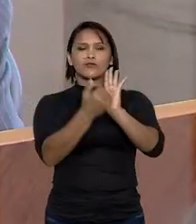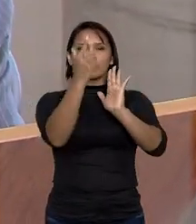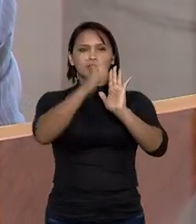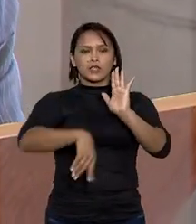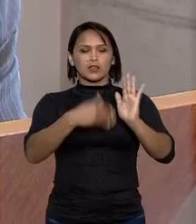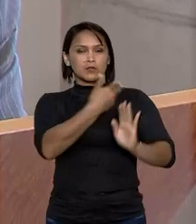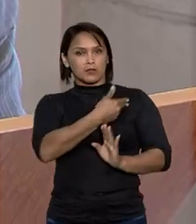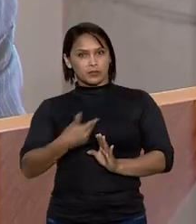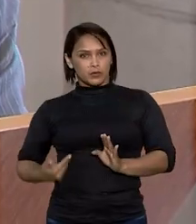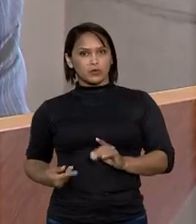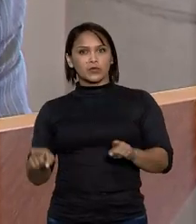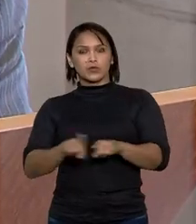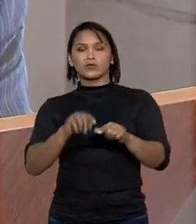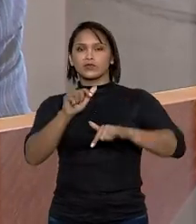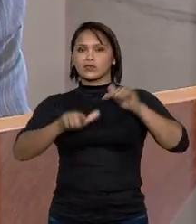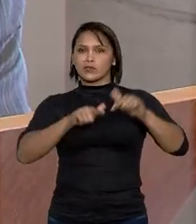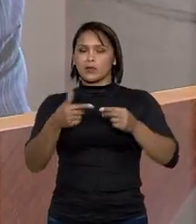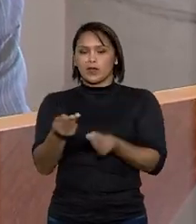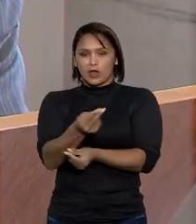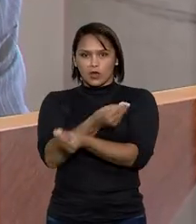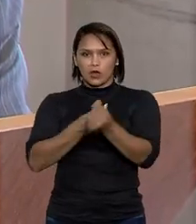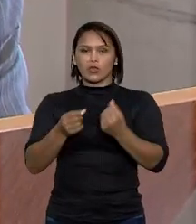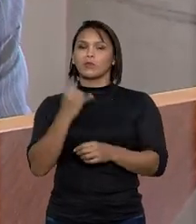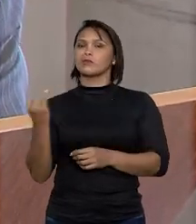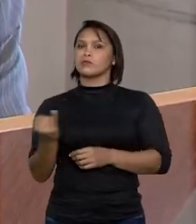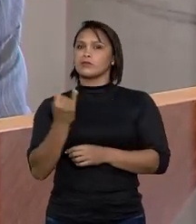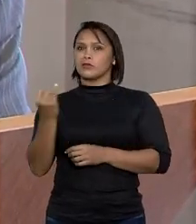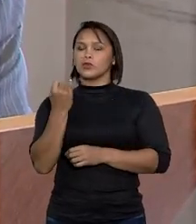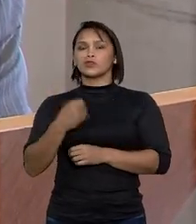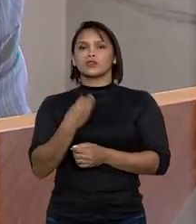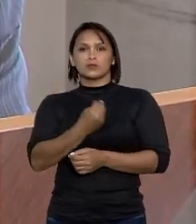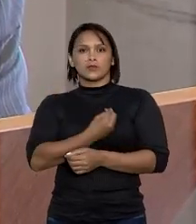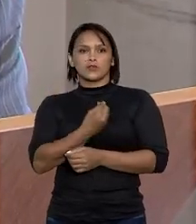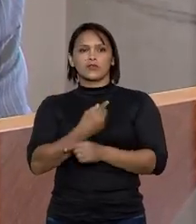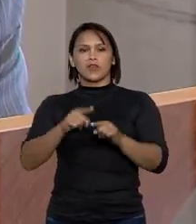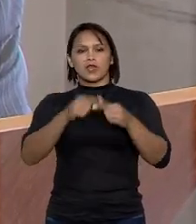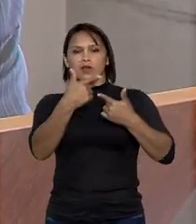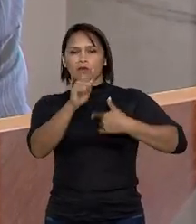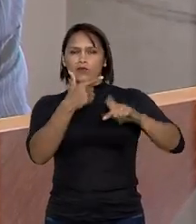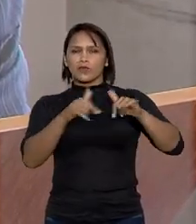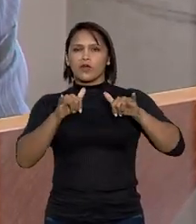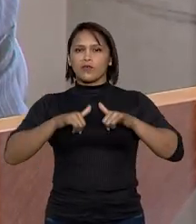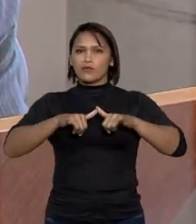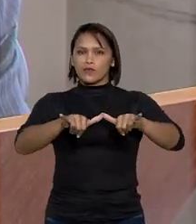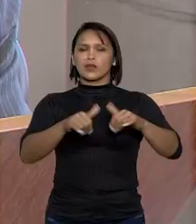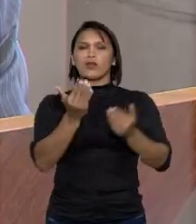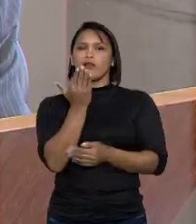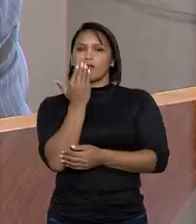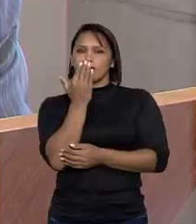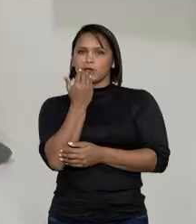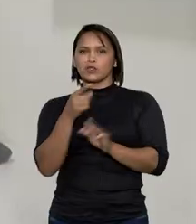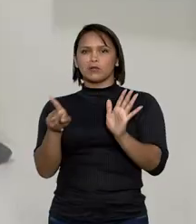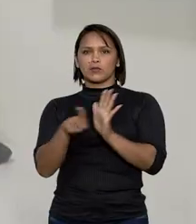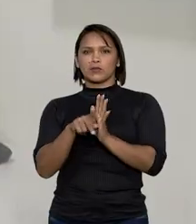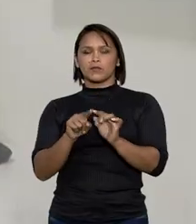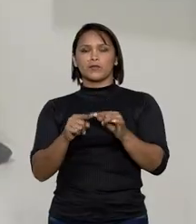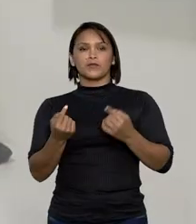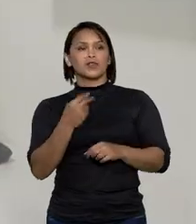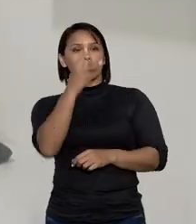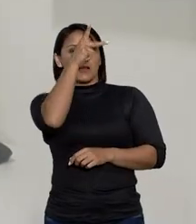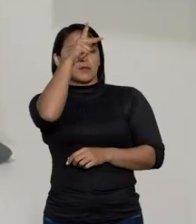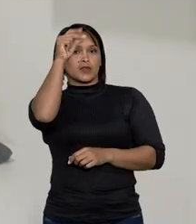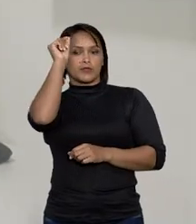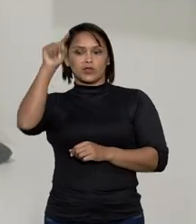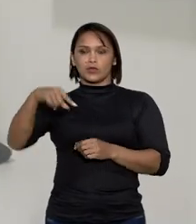os serviços públicos e as atividades econômicas essenciais entre elas o comércio de gêneros alimentícios a